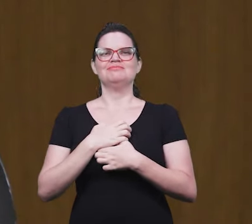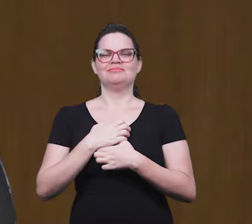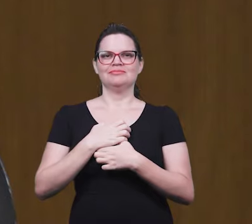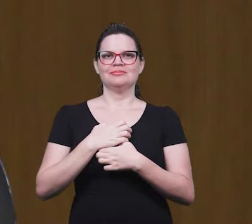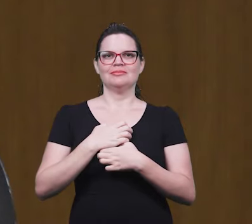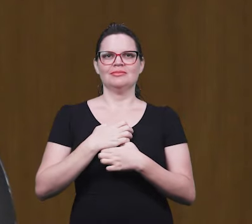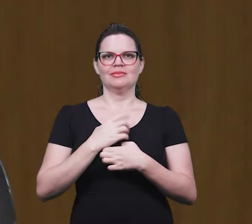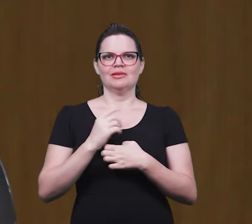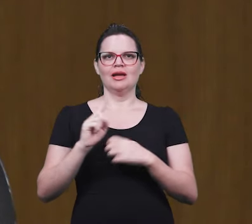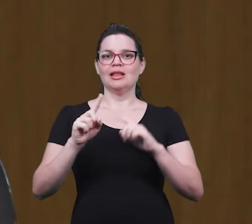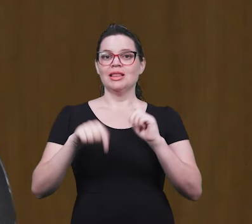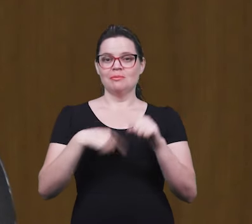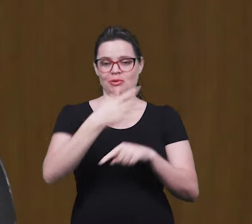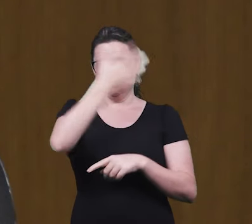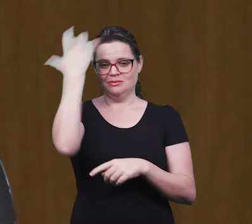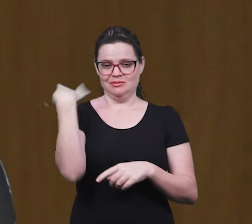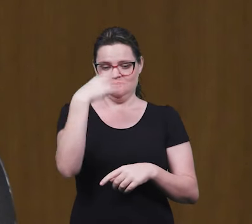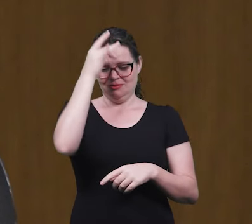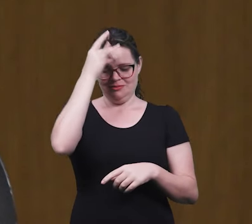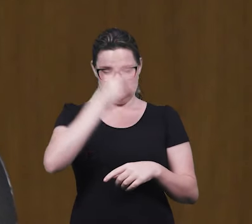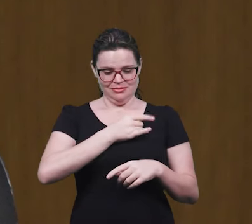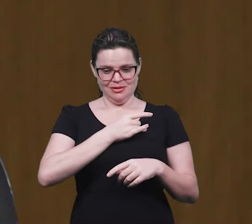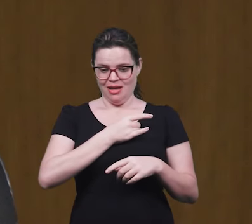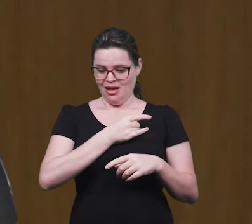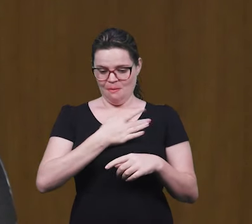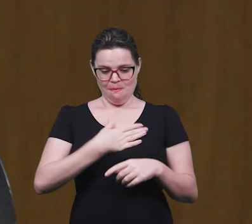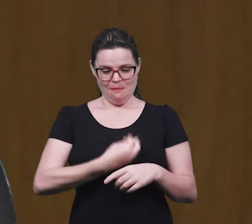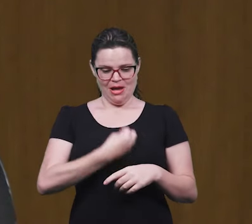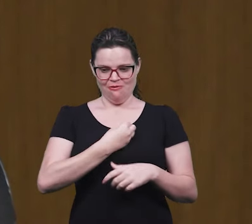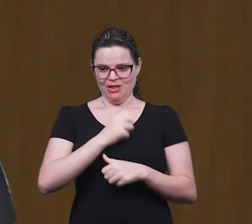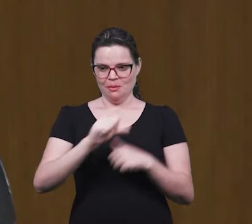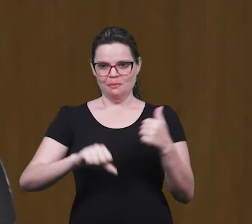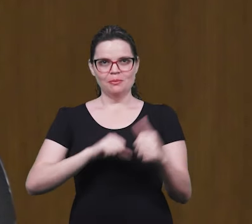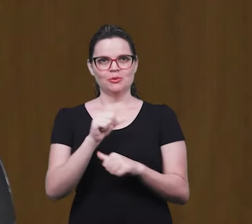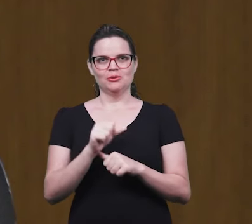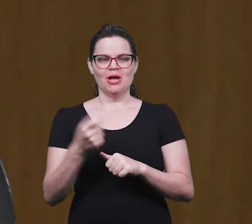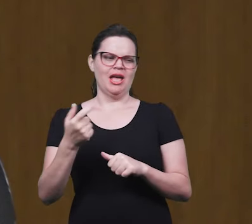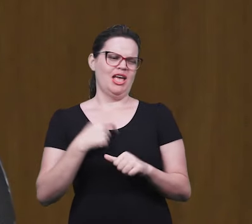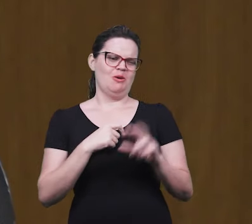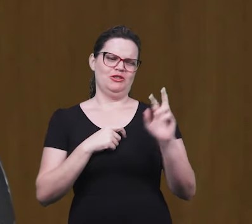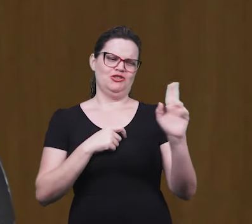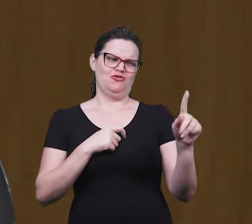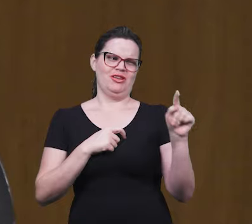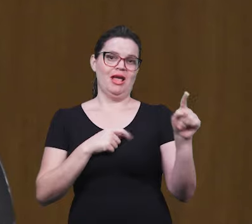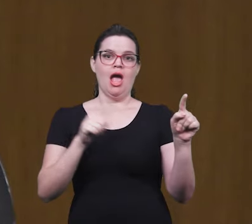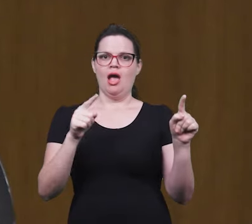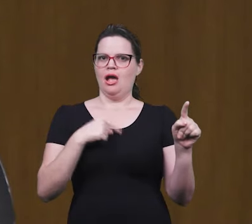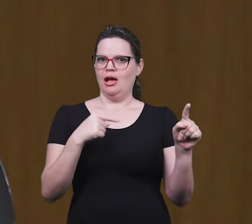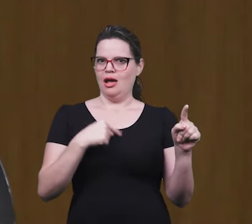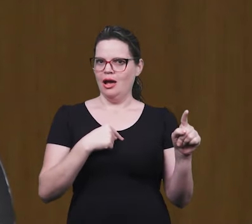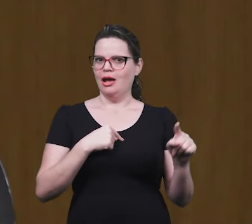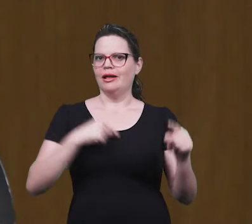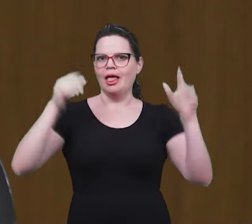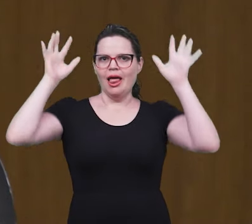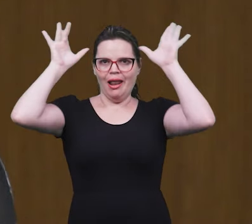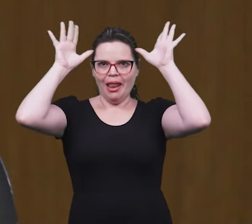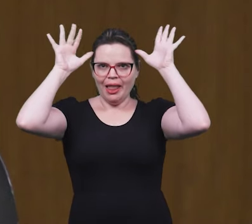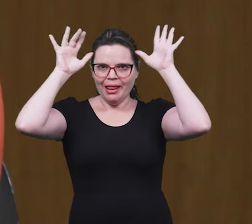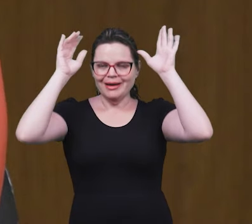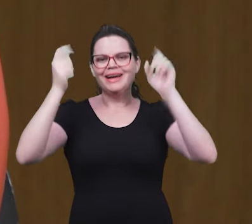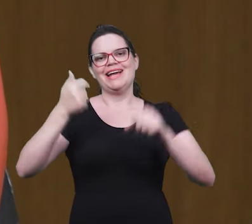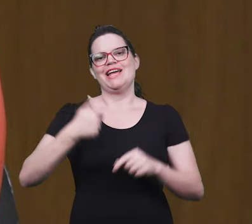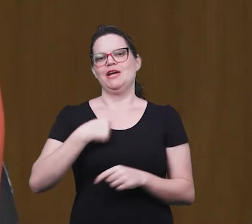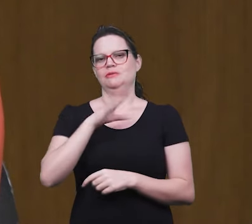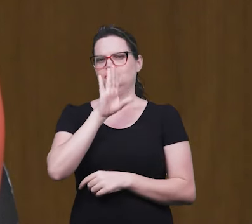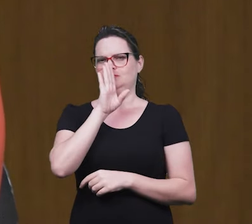batizado com o Espírito Santo, minha vida mudou. Eu era totalmente o contrário dele. Ele era muito espuleta na escola e eu era